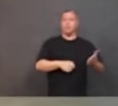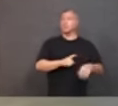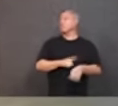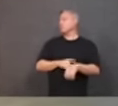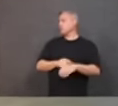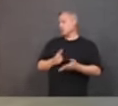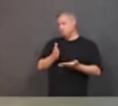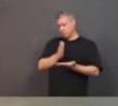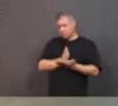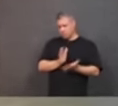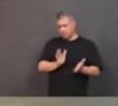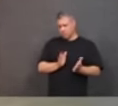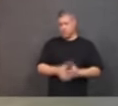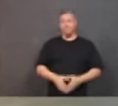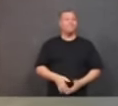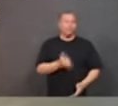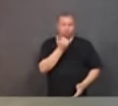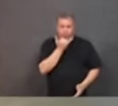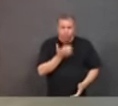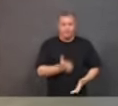Pedro.